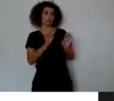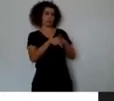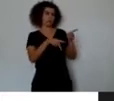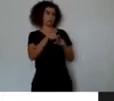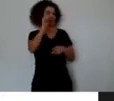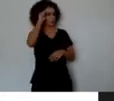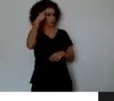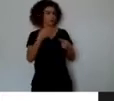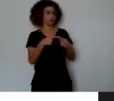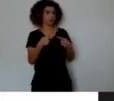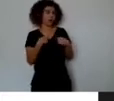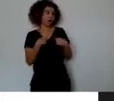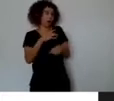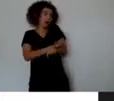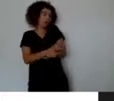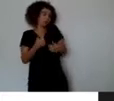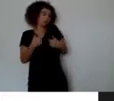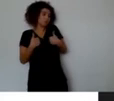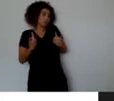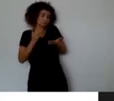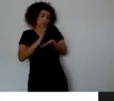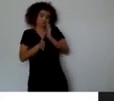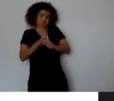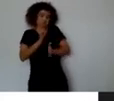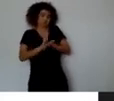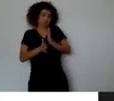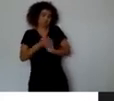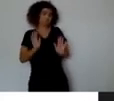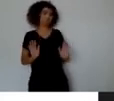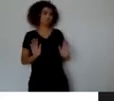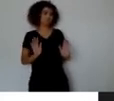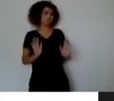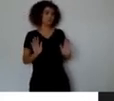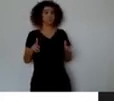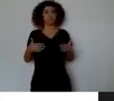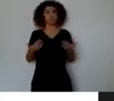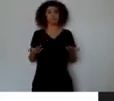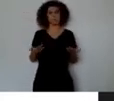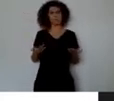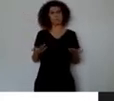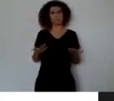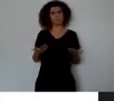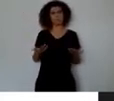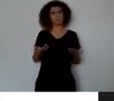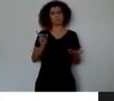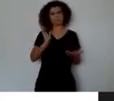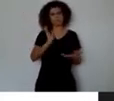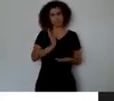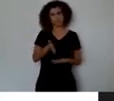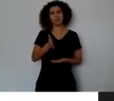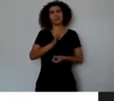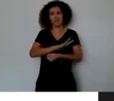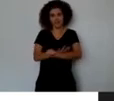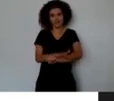como eu falei, né? Se eu sou branca, isso não me afeta, eu não tenho nada a ver com isso. Então, pensar assim já é uma forma de reproduzir. Se